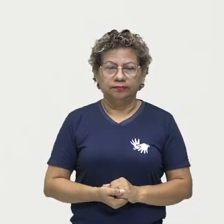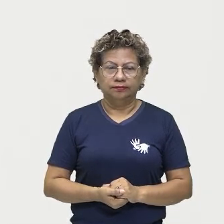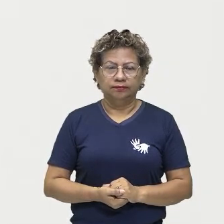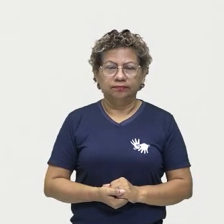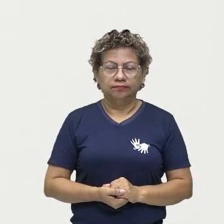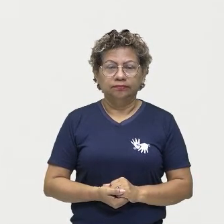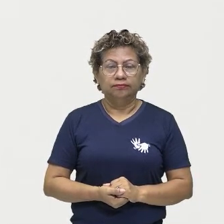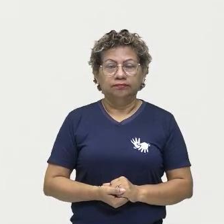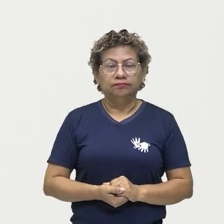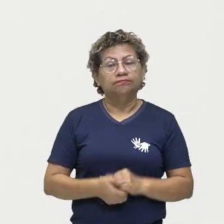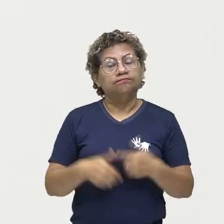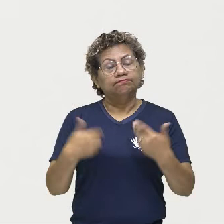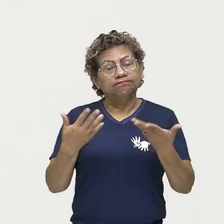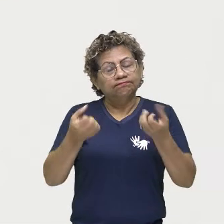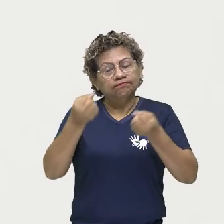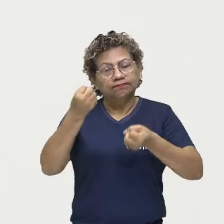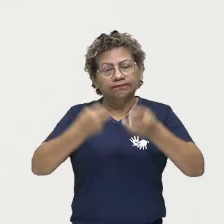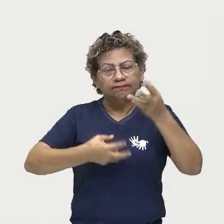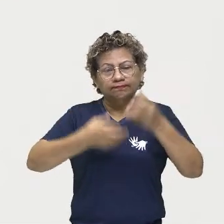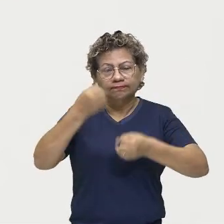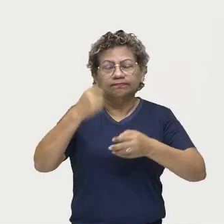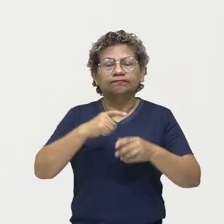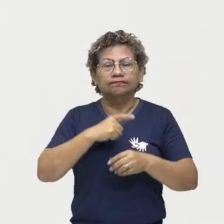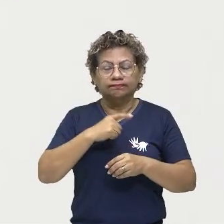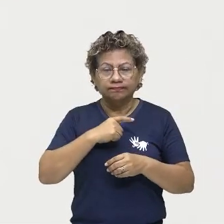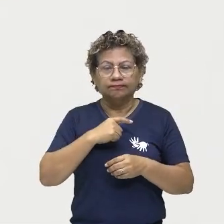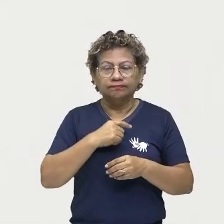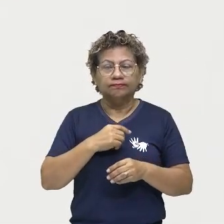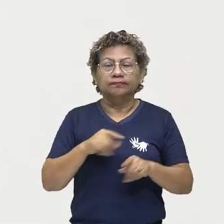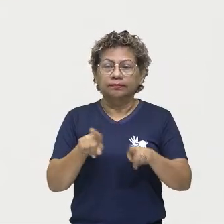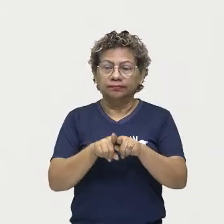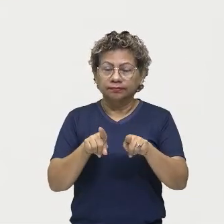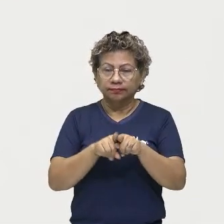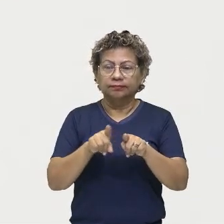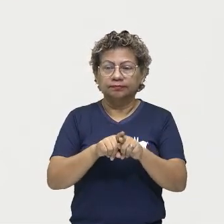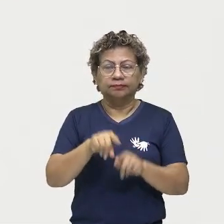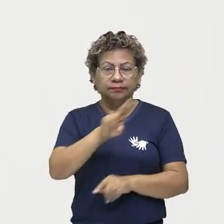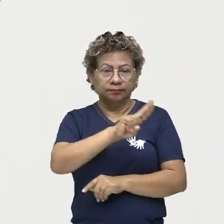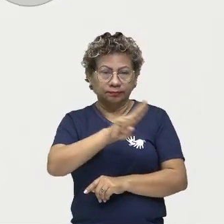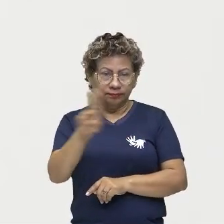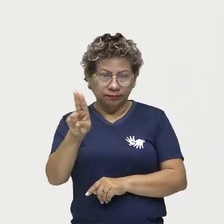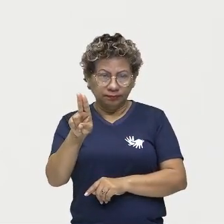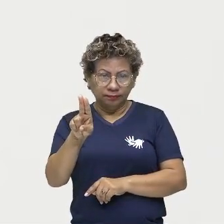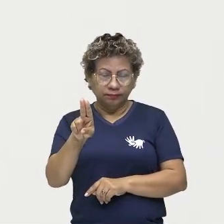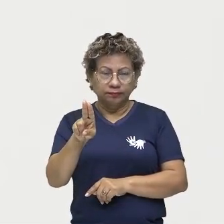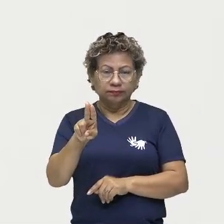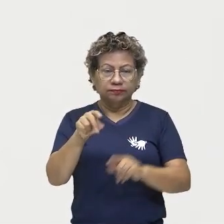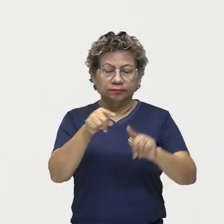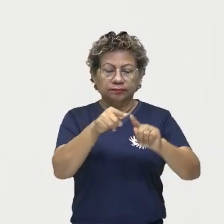E por fim nós temos o circuncentro, que é obtido